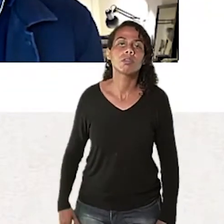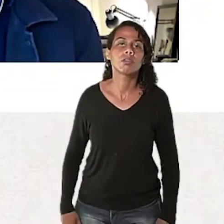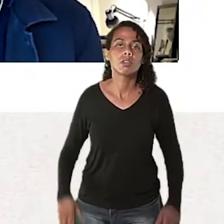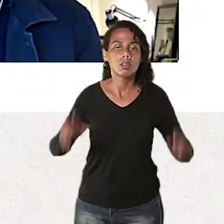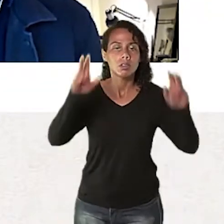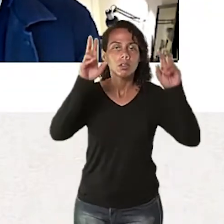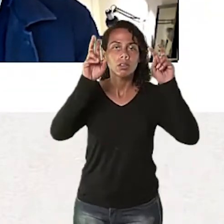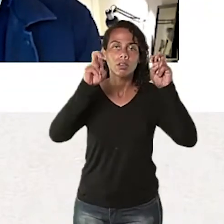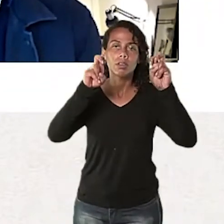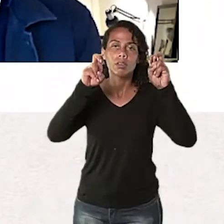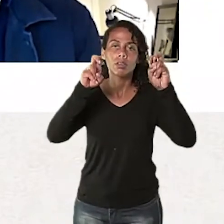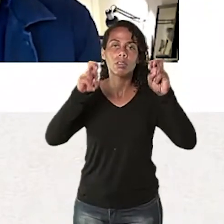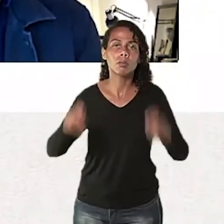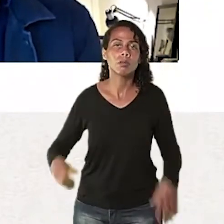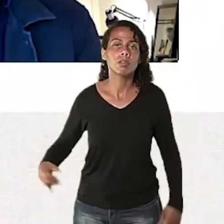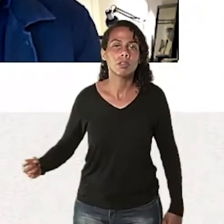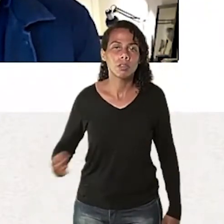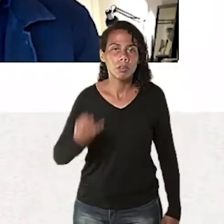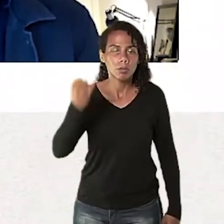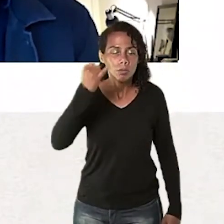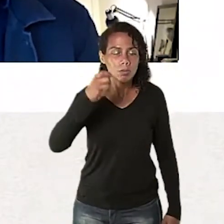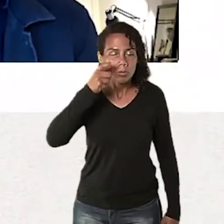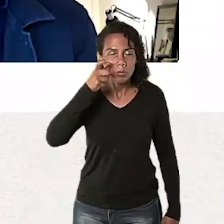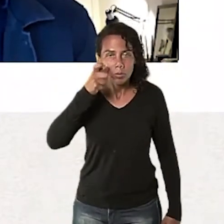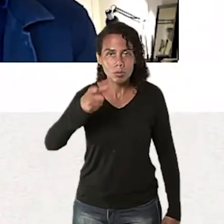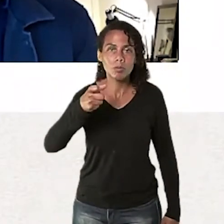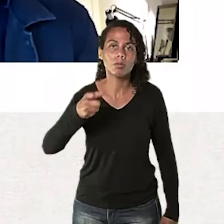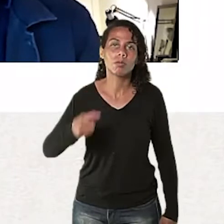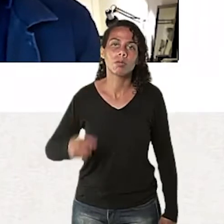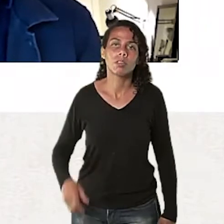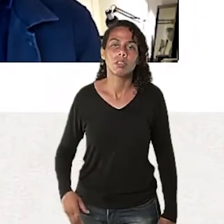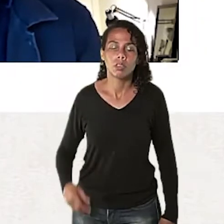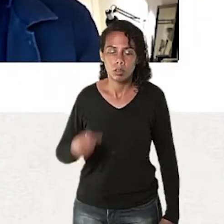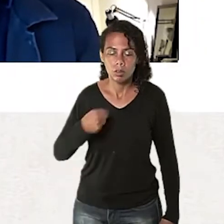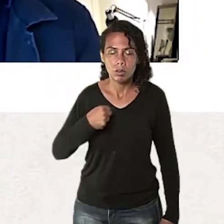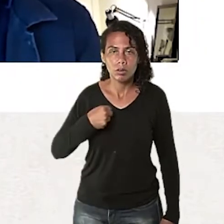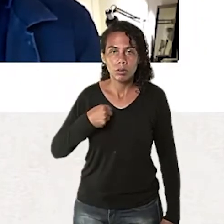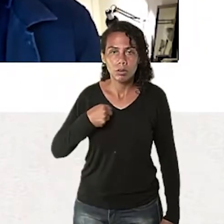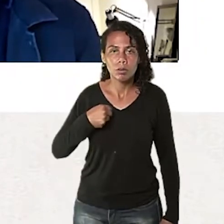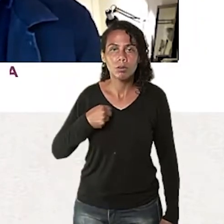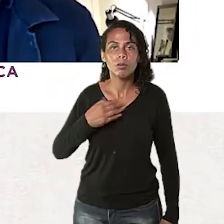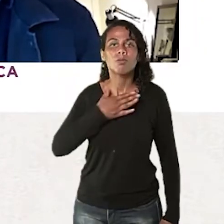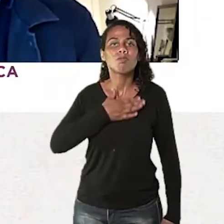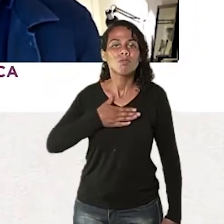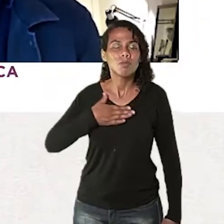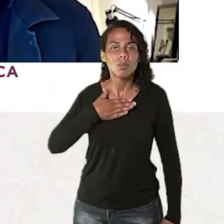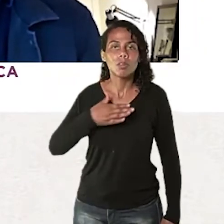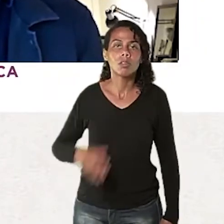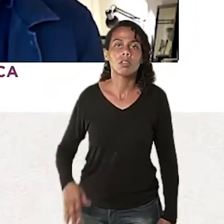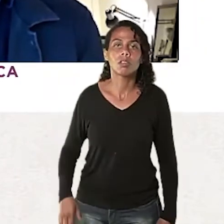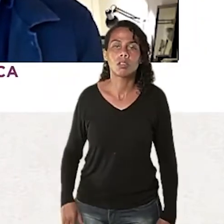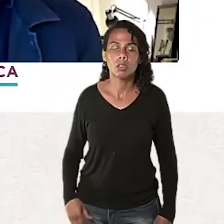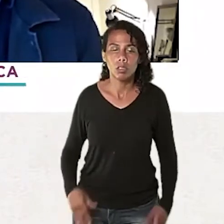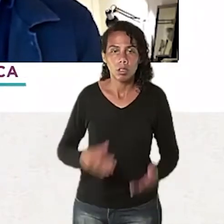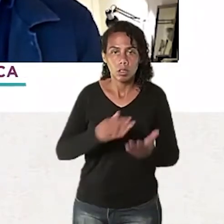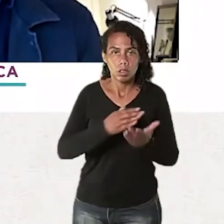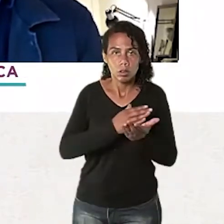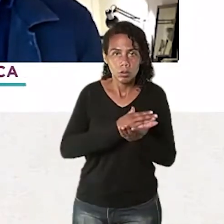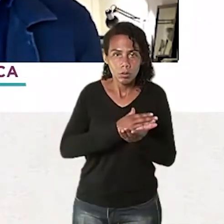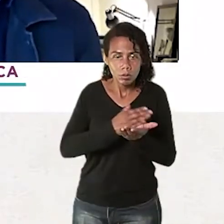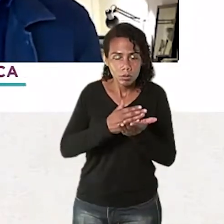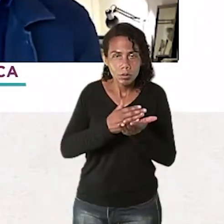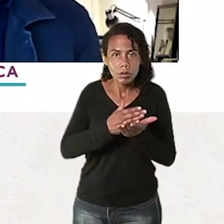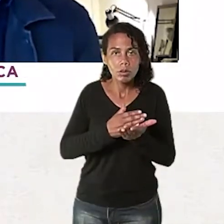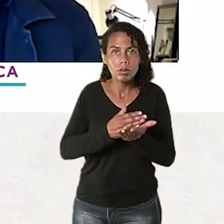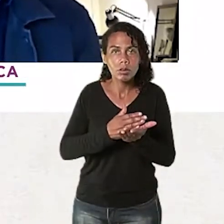em si, sabe? Tem o meu. Não, seus livro japonês, que é o único final feliz de uma história. O único final feliz para uma história